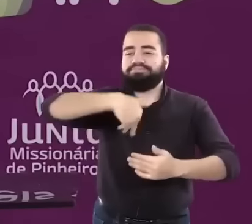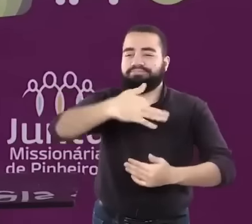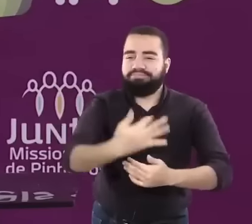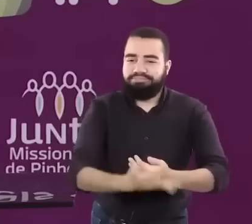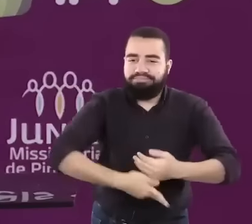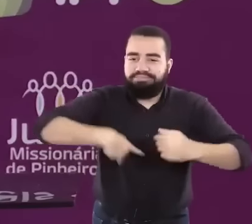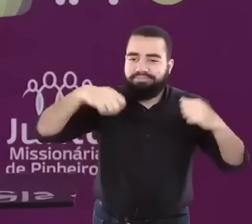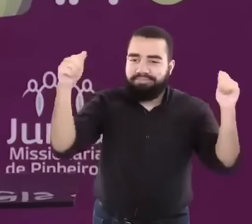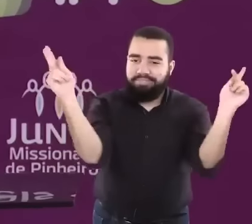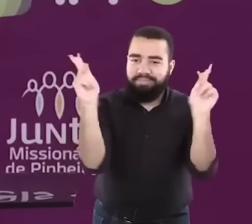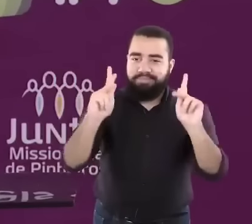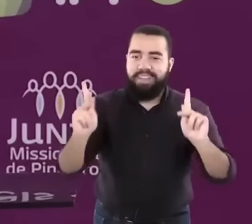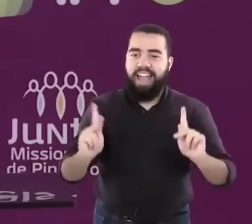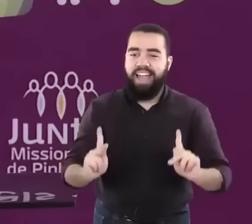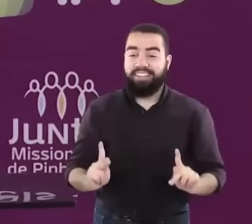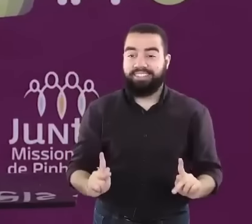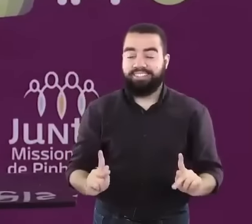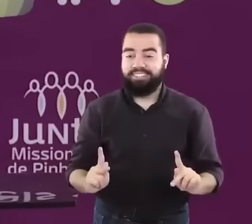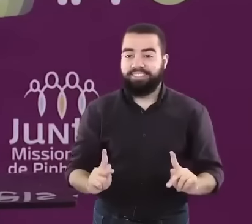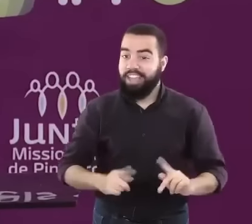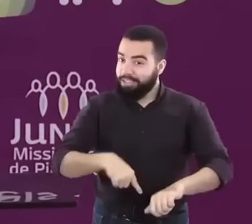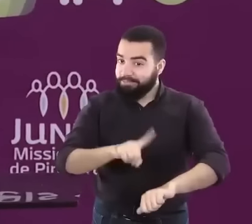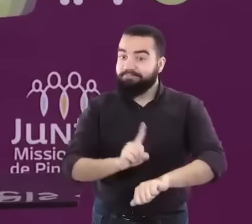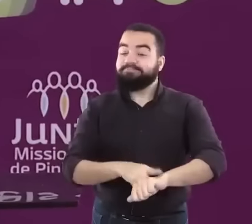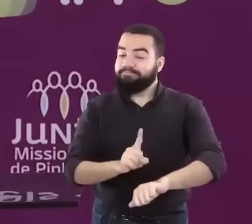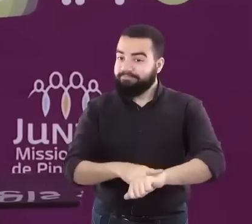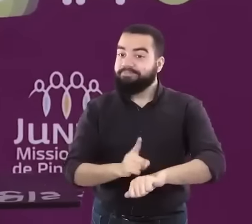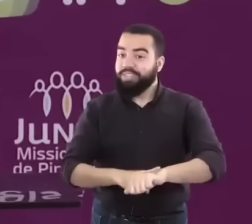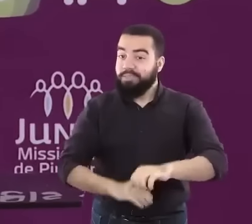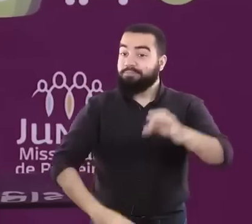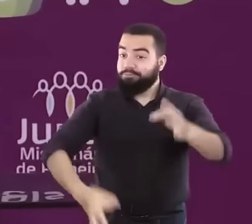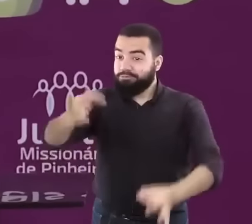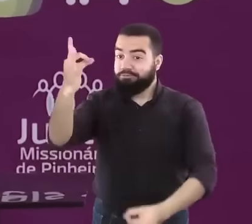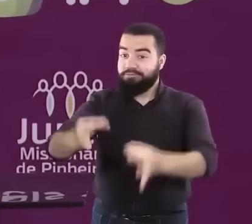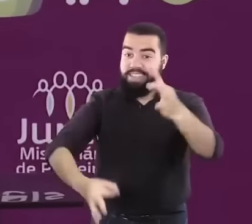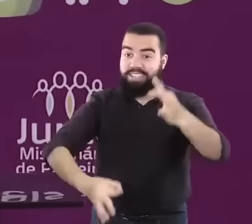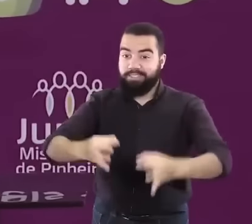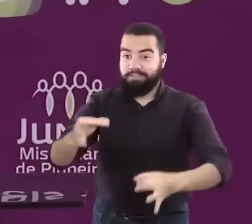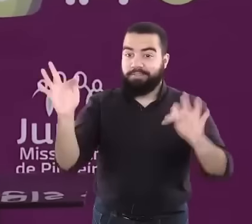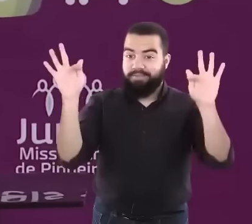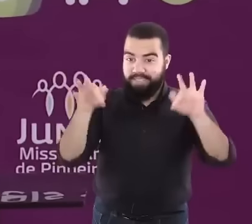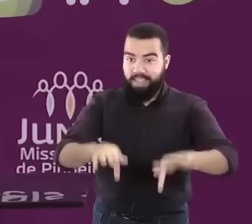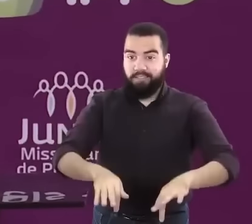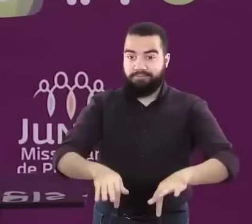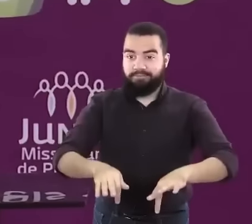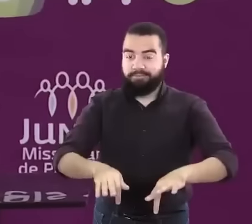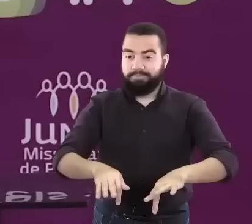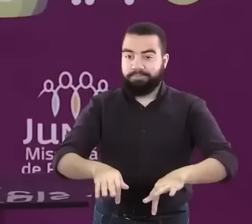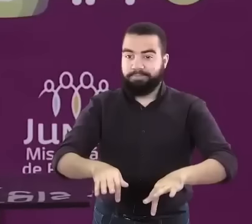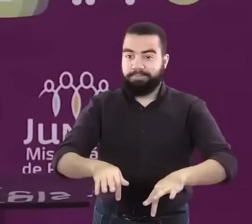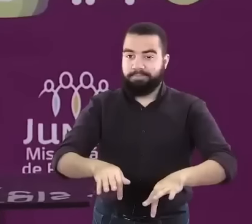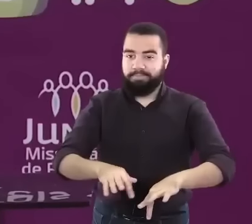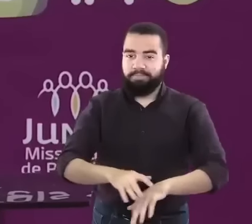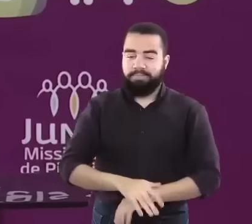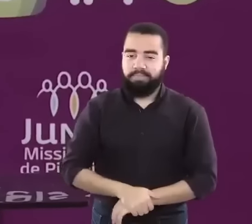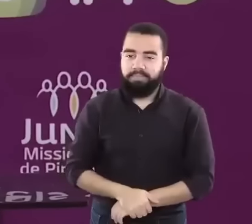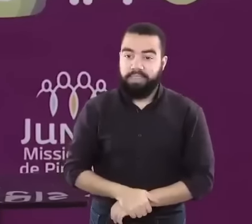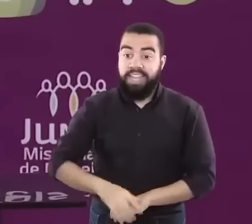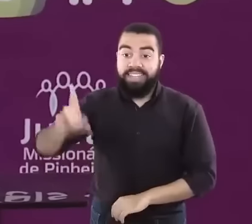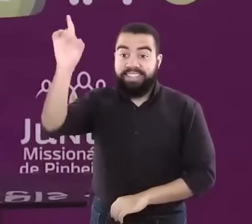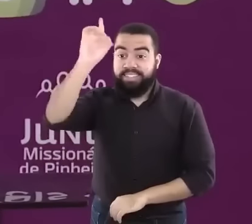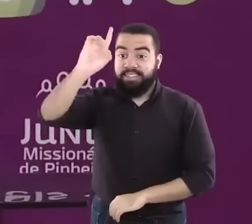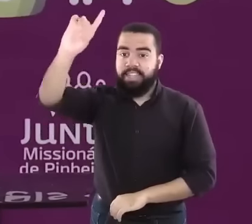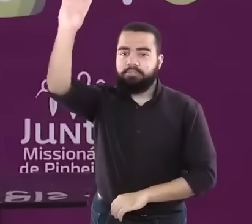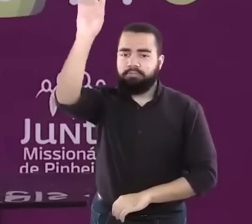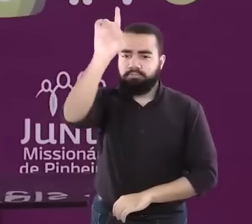paz tá chegando a hora do juízo final tá chegando a hora onde Deus